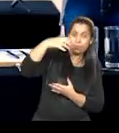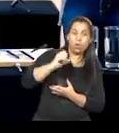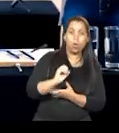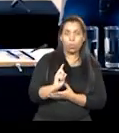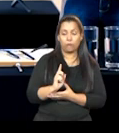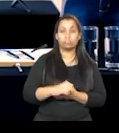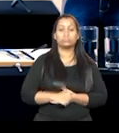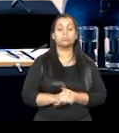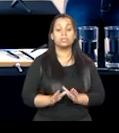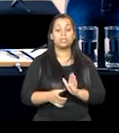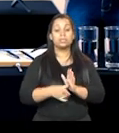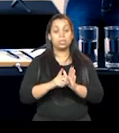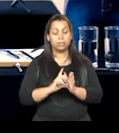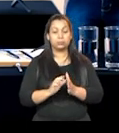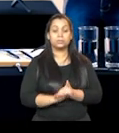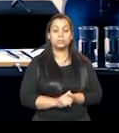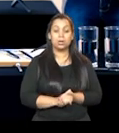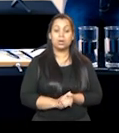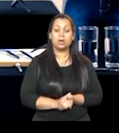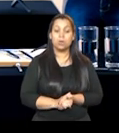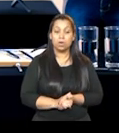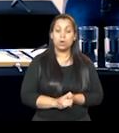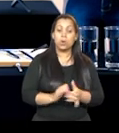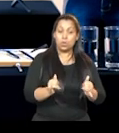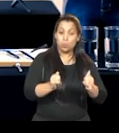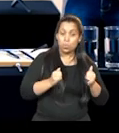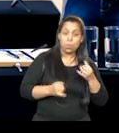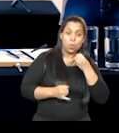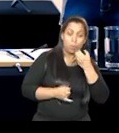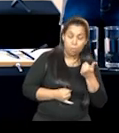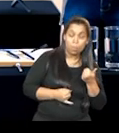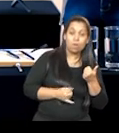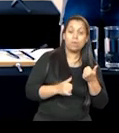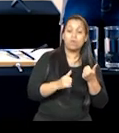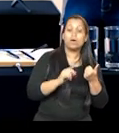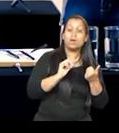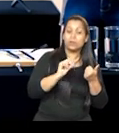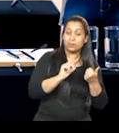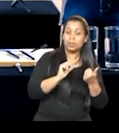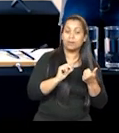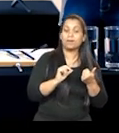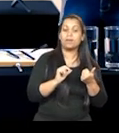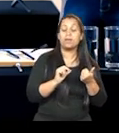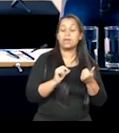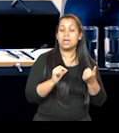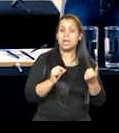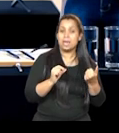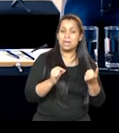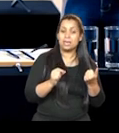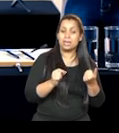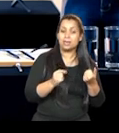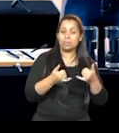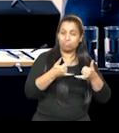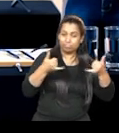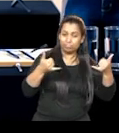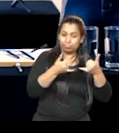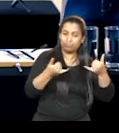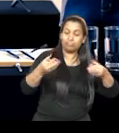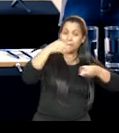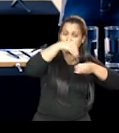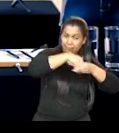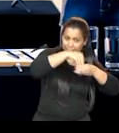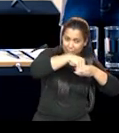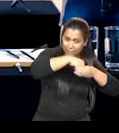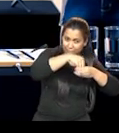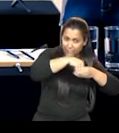antes, anotem aí. Bons condutores elétricos são aqueles em que a carga, a corrente elétrica em seu